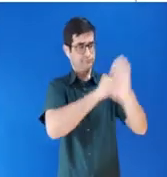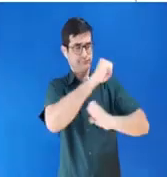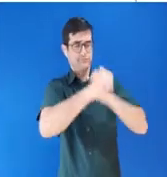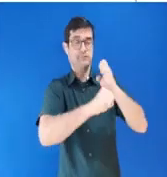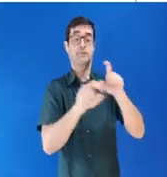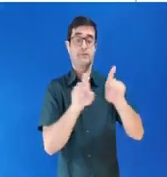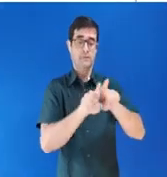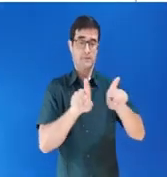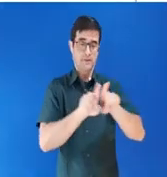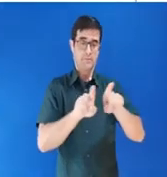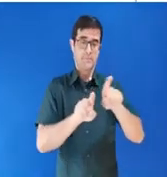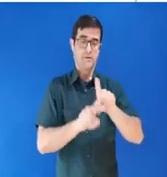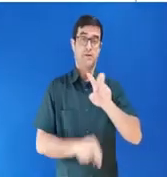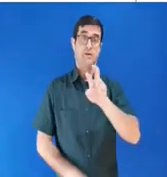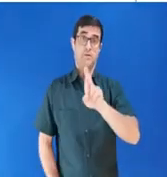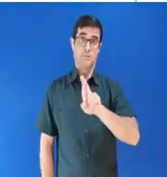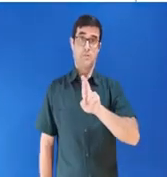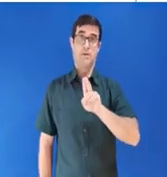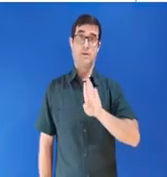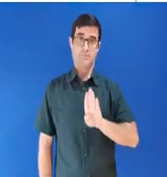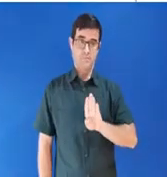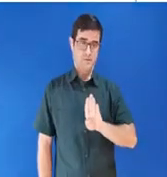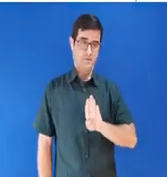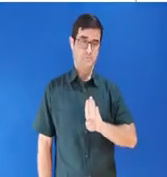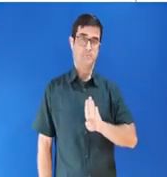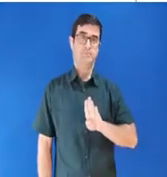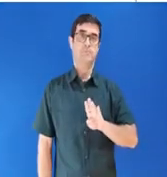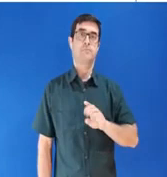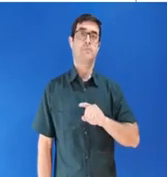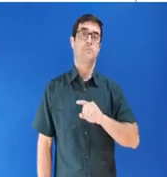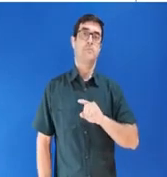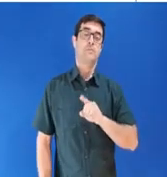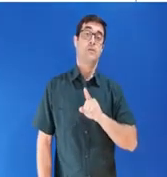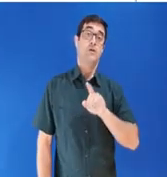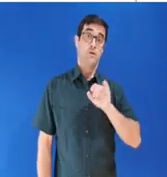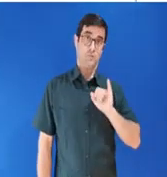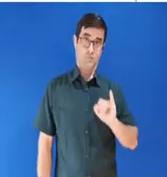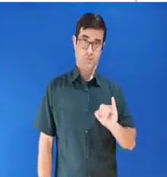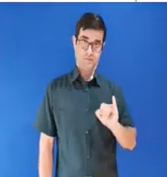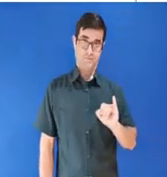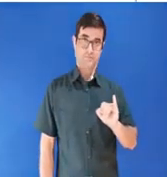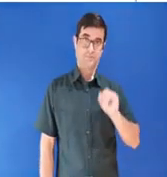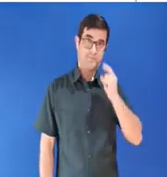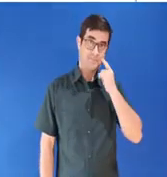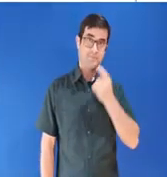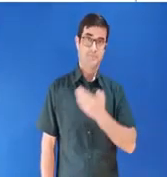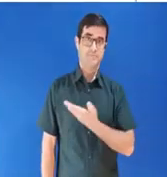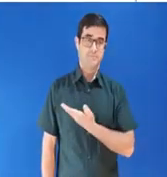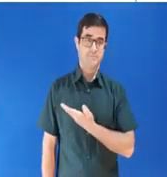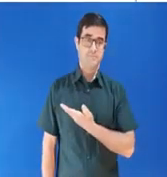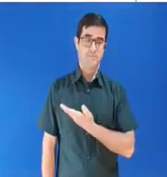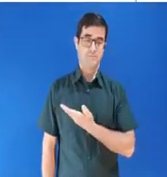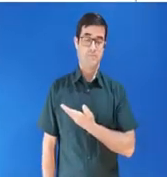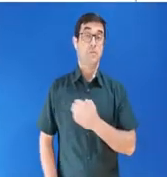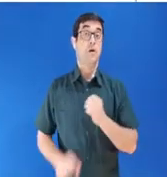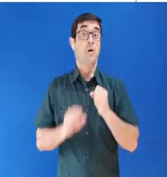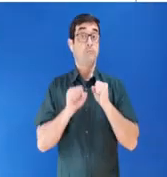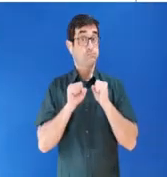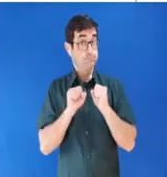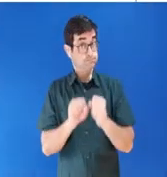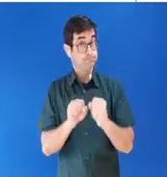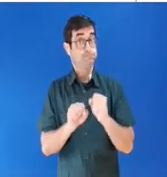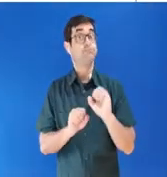pode observar isso. Então, ao longo do período, a gente pode dizer que existe uma tendência